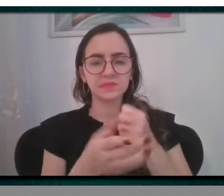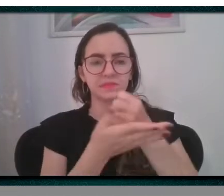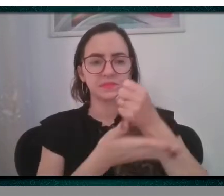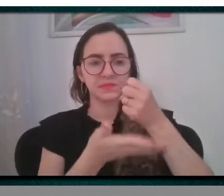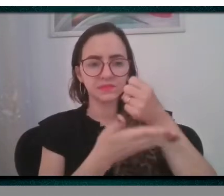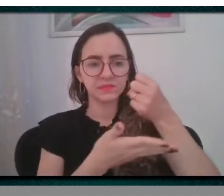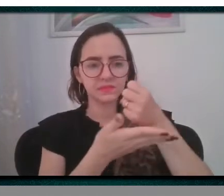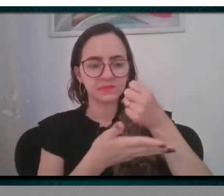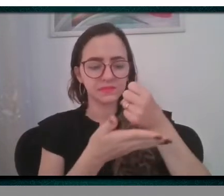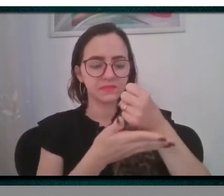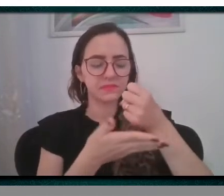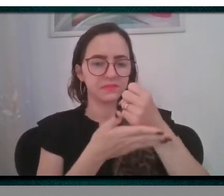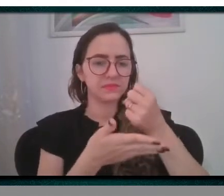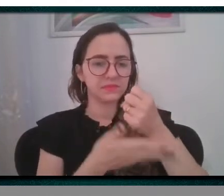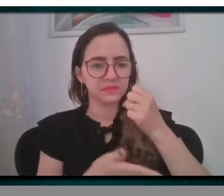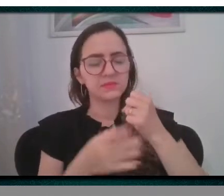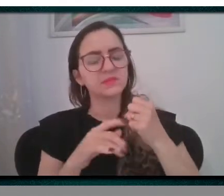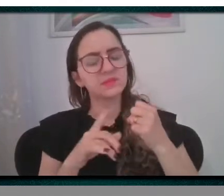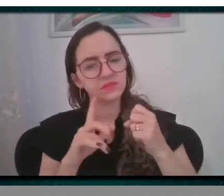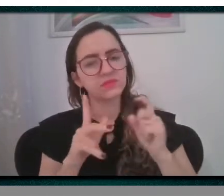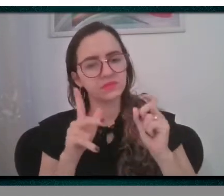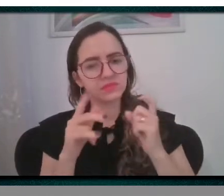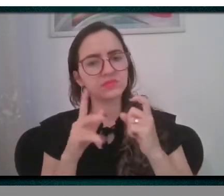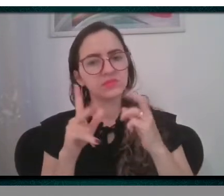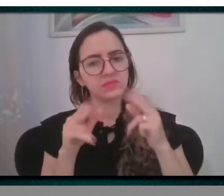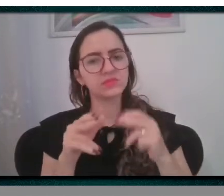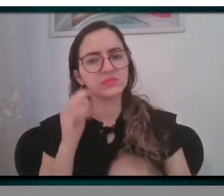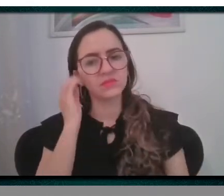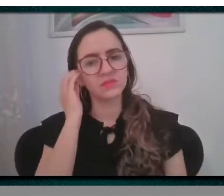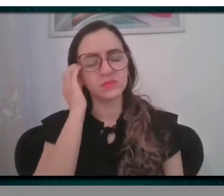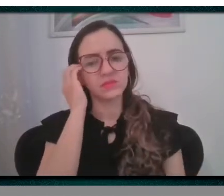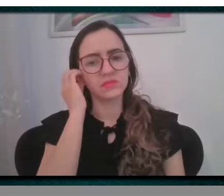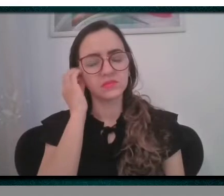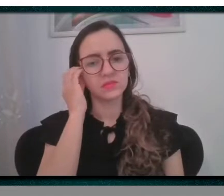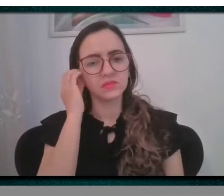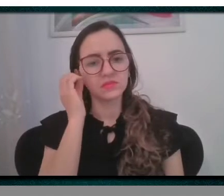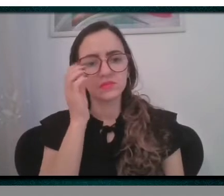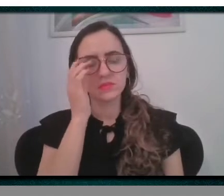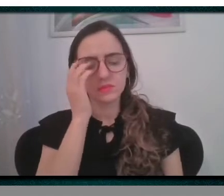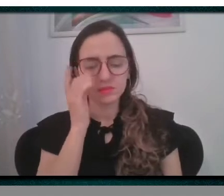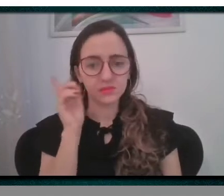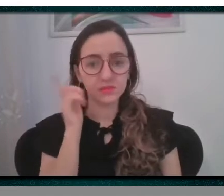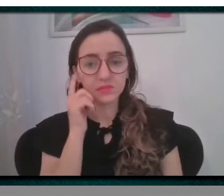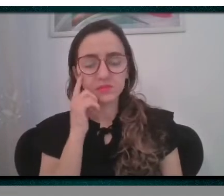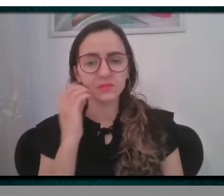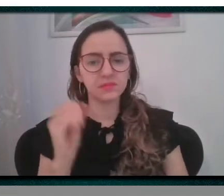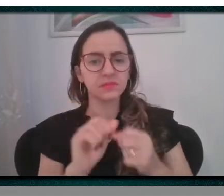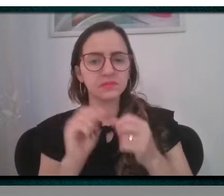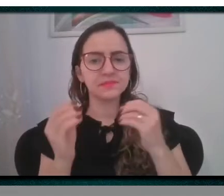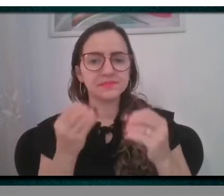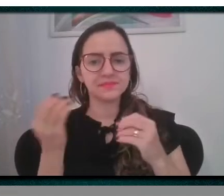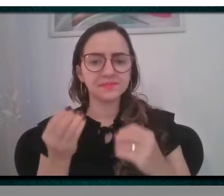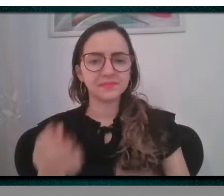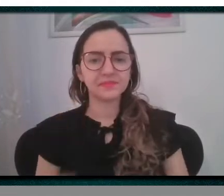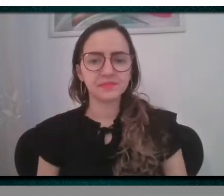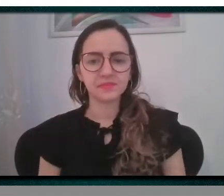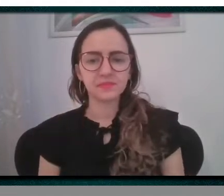é a mesma coisa. Agora, como é que eu vou ter a formação de uma base? A base,